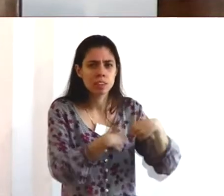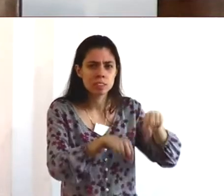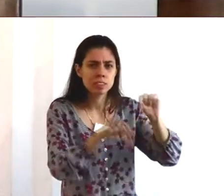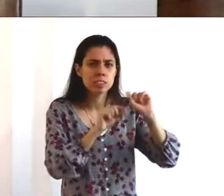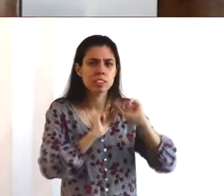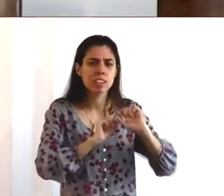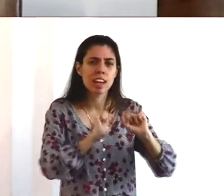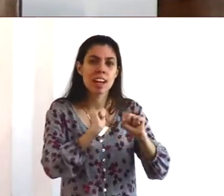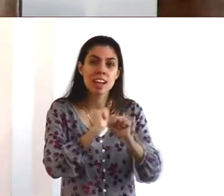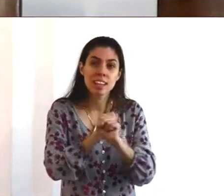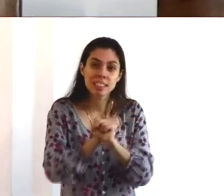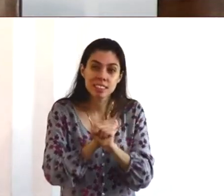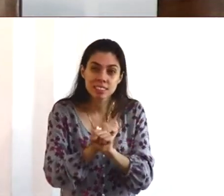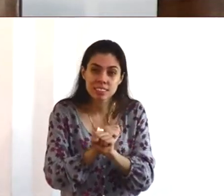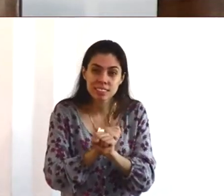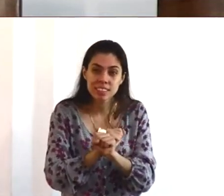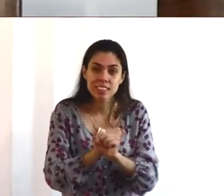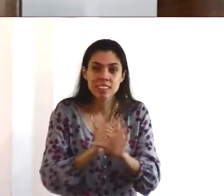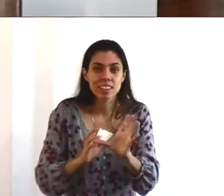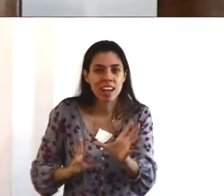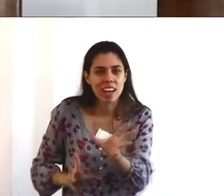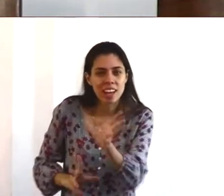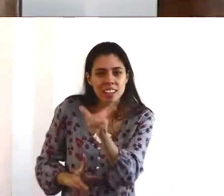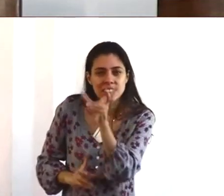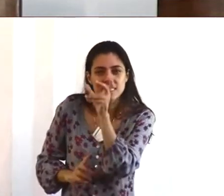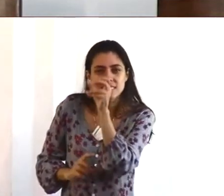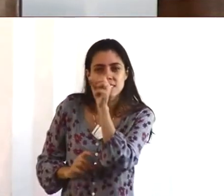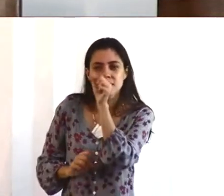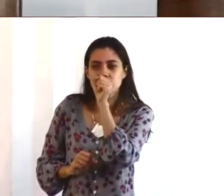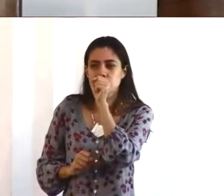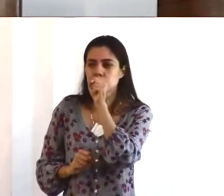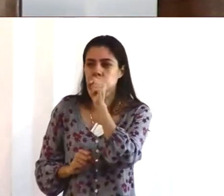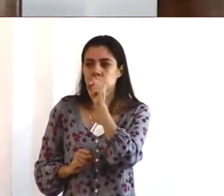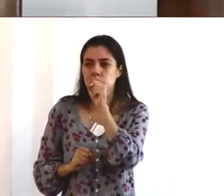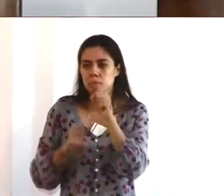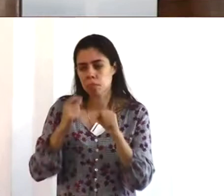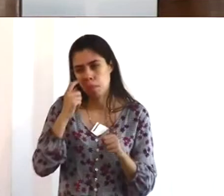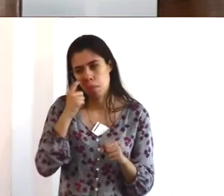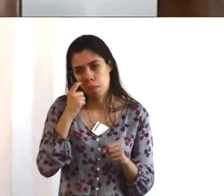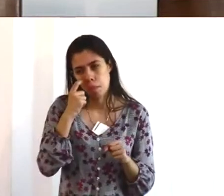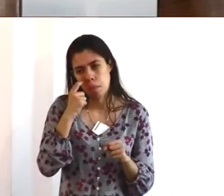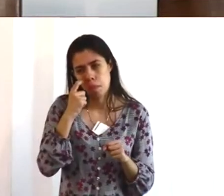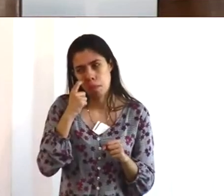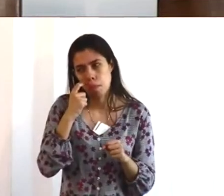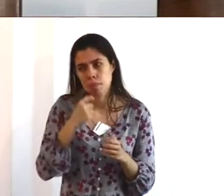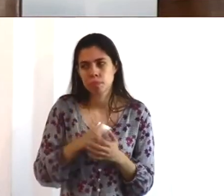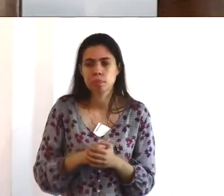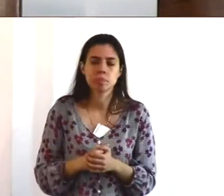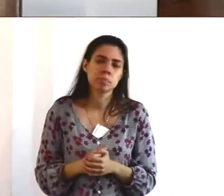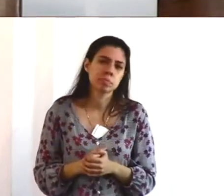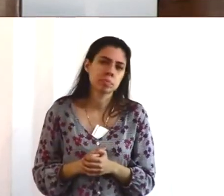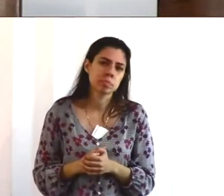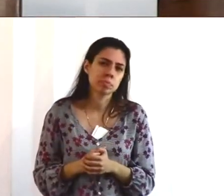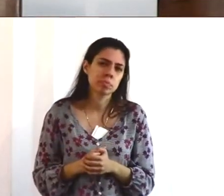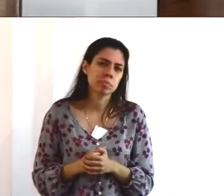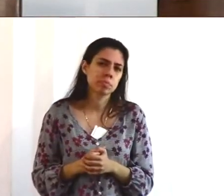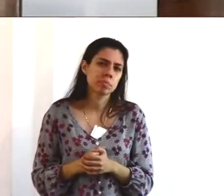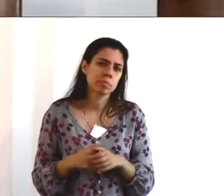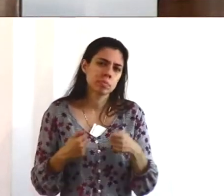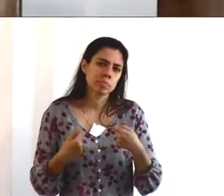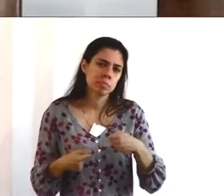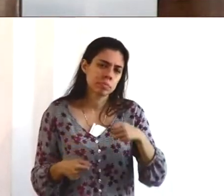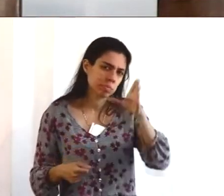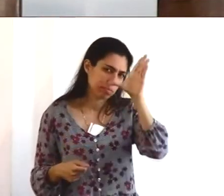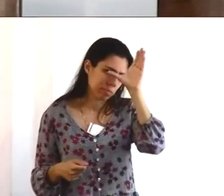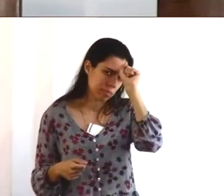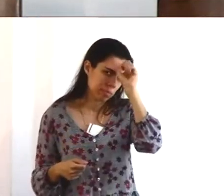para mim e para você. E o salmista vai descrever aqui para nós. Então nós vamos aprender,